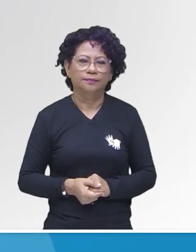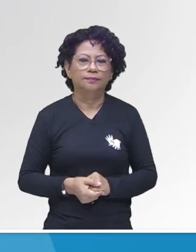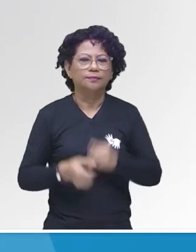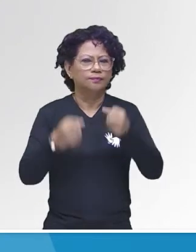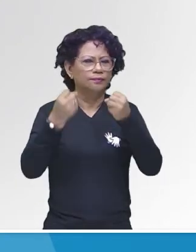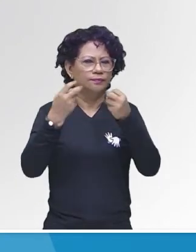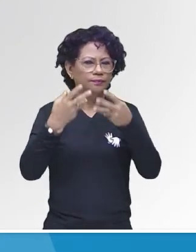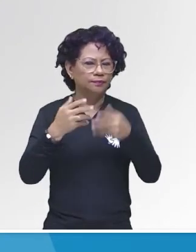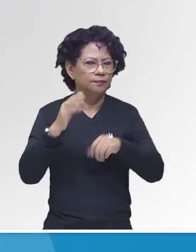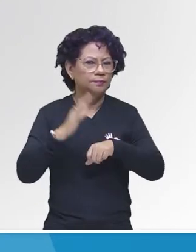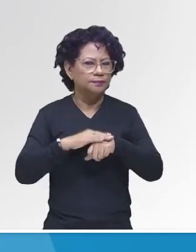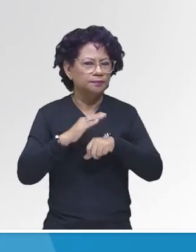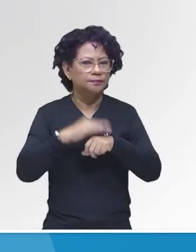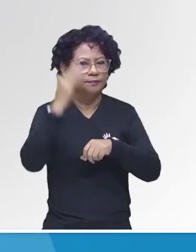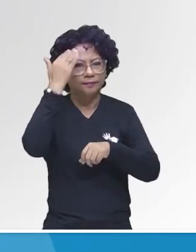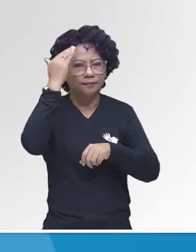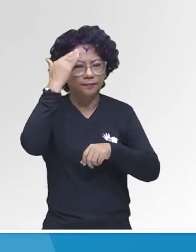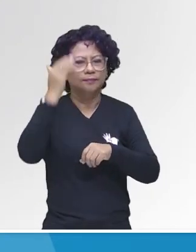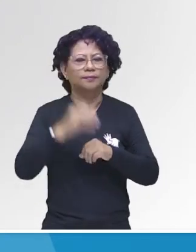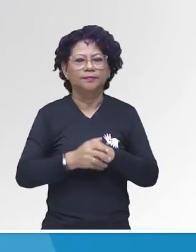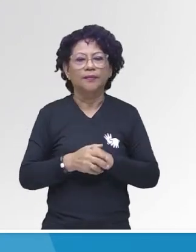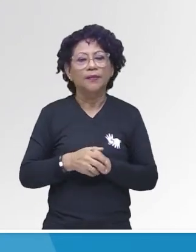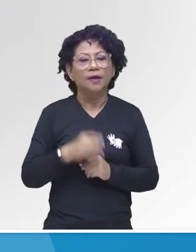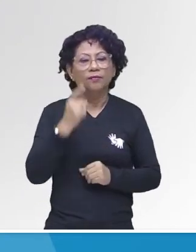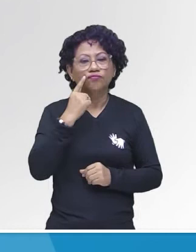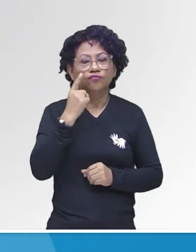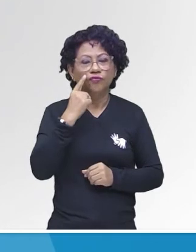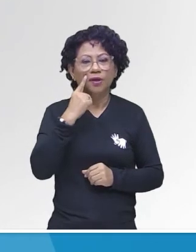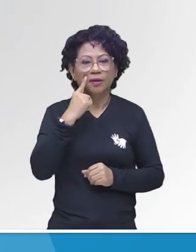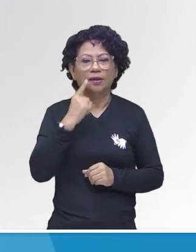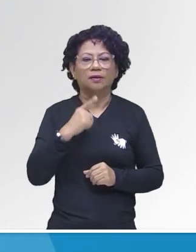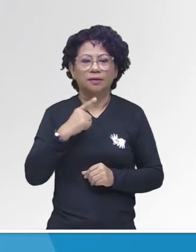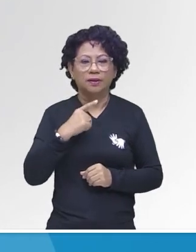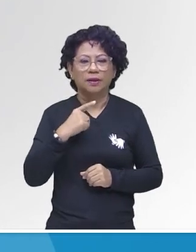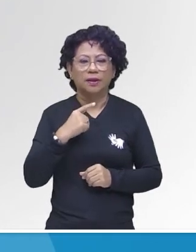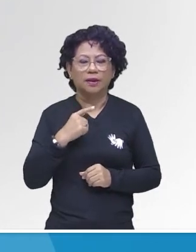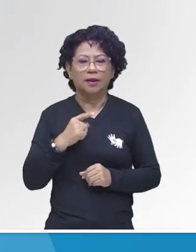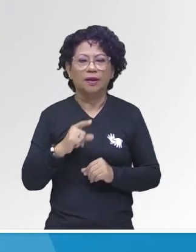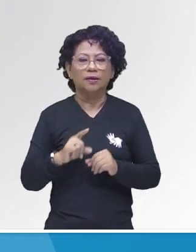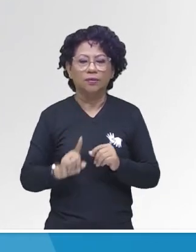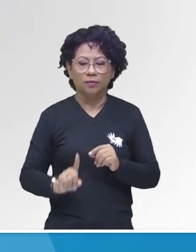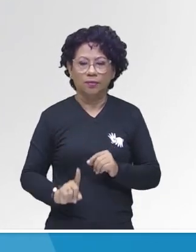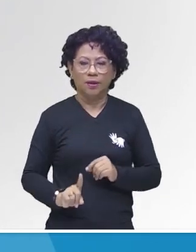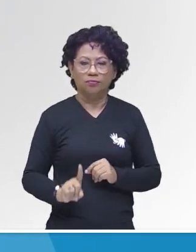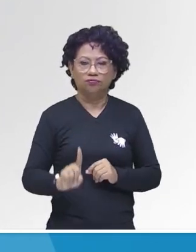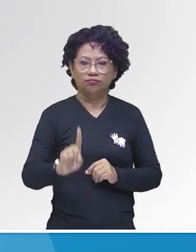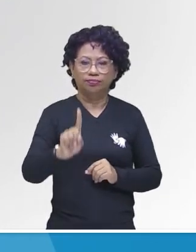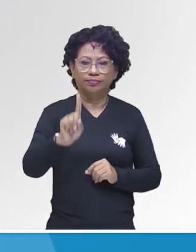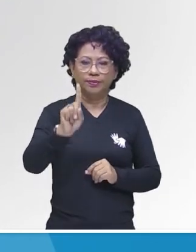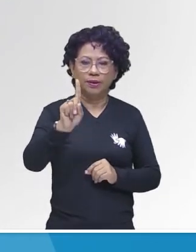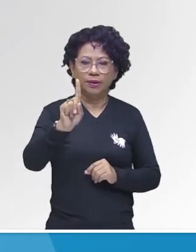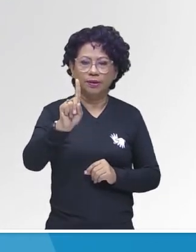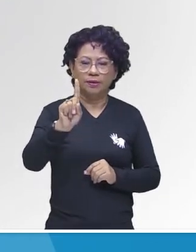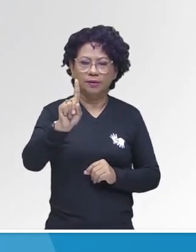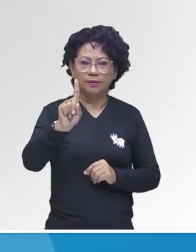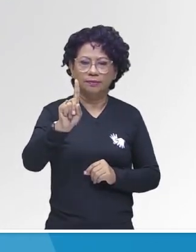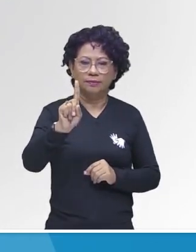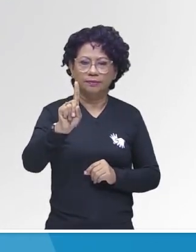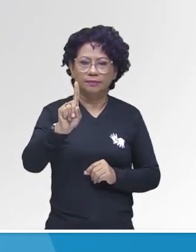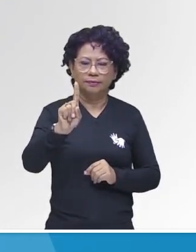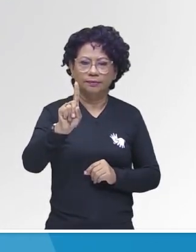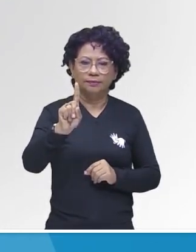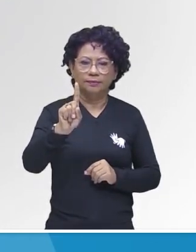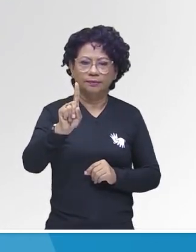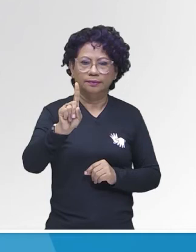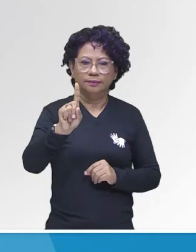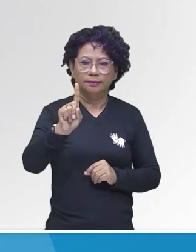então essa reta aqui, ó, essa vertical dessa aresta, tá? Com essa